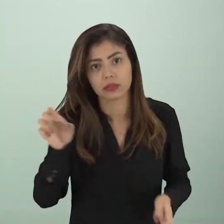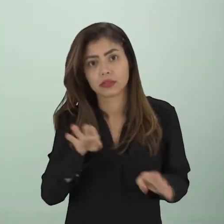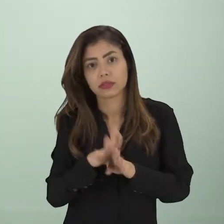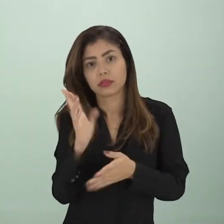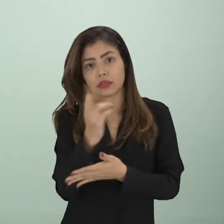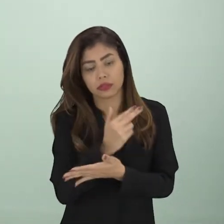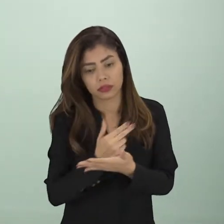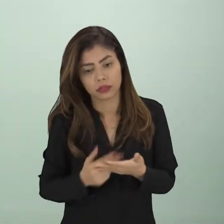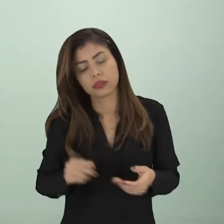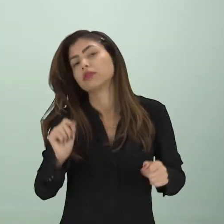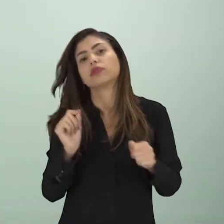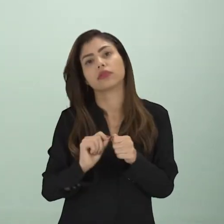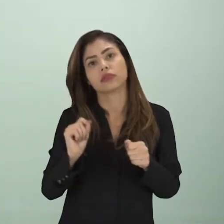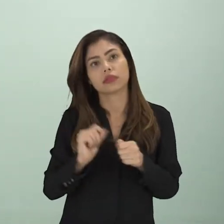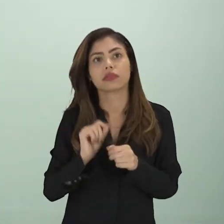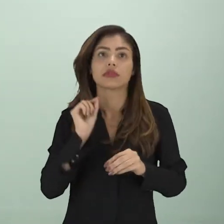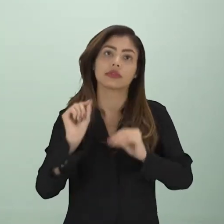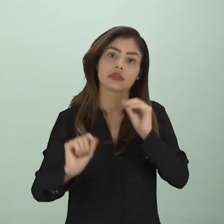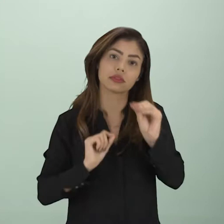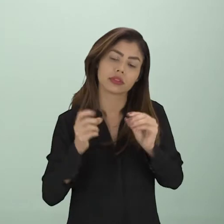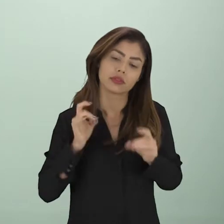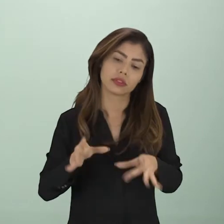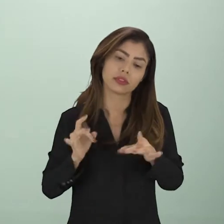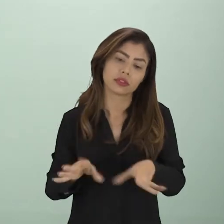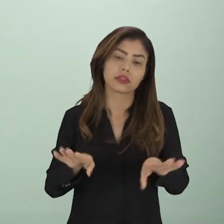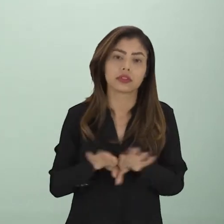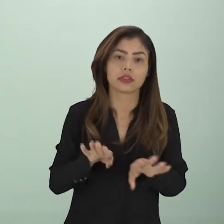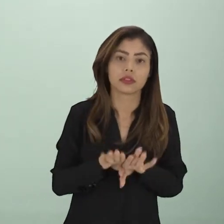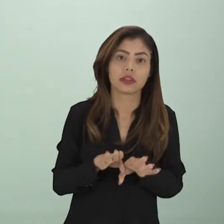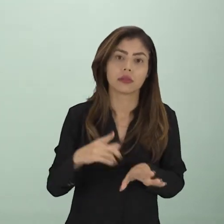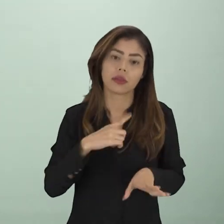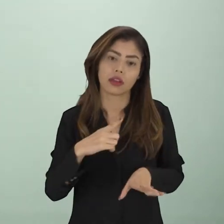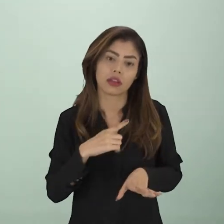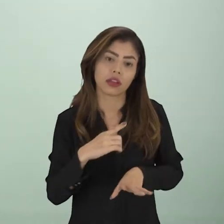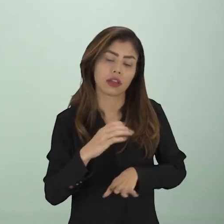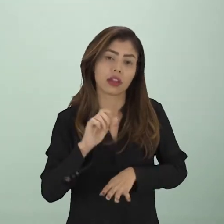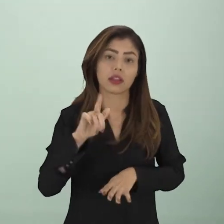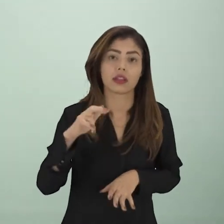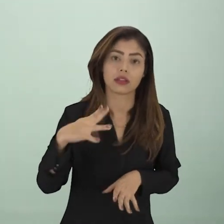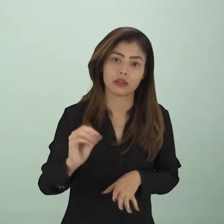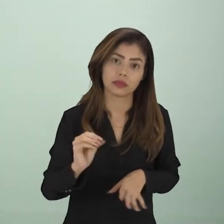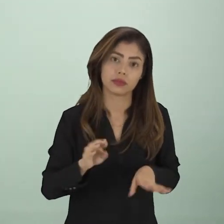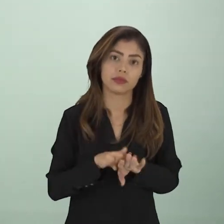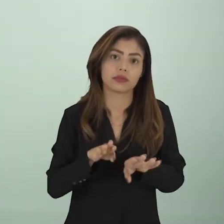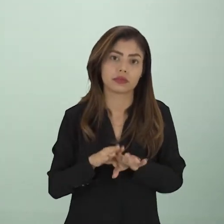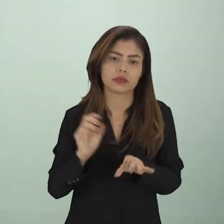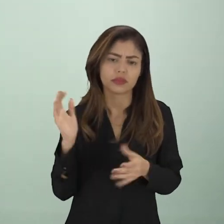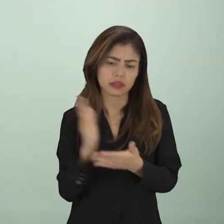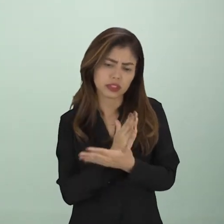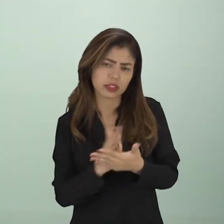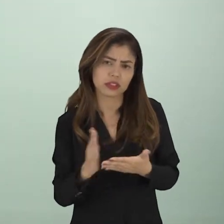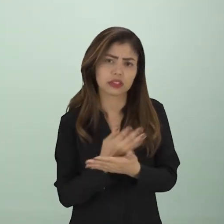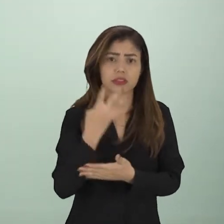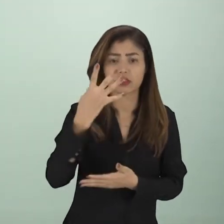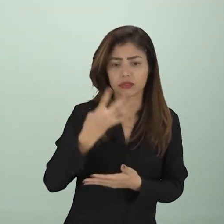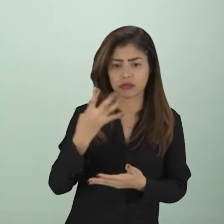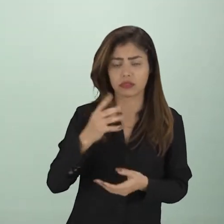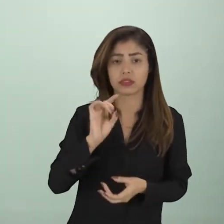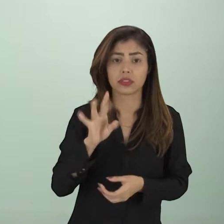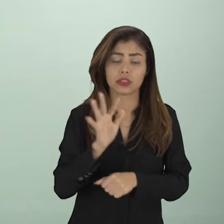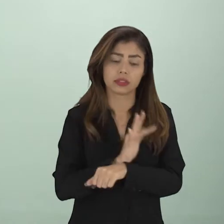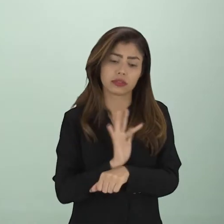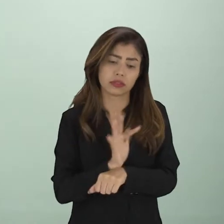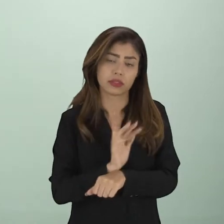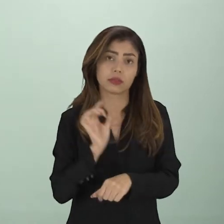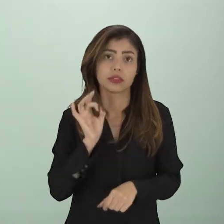né, produtos para se vender e para se obter lucro. Aqui nós temos alguns apenas, né, 4 exemplos de filmes